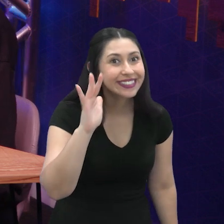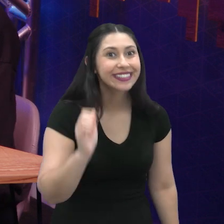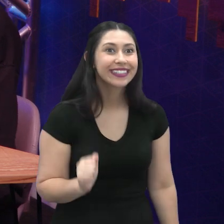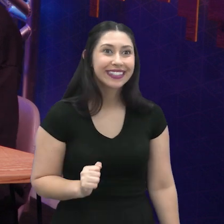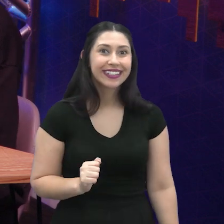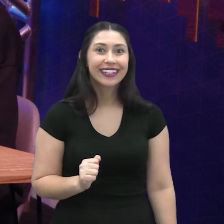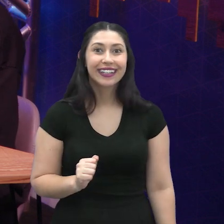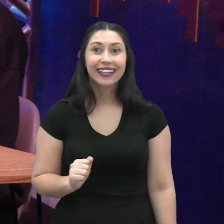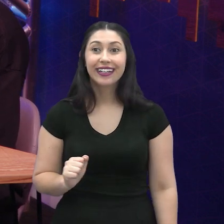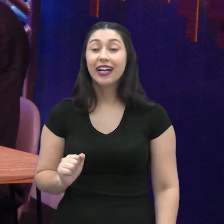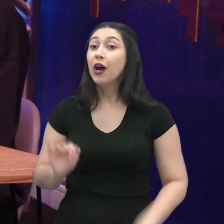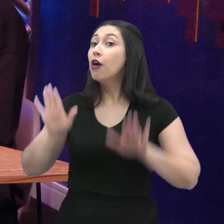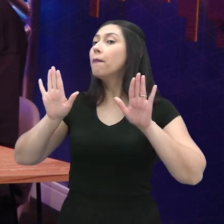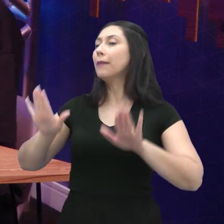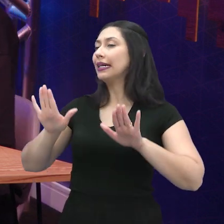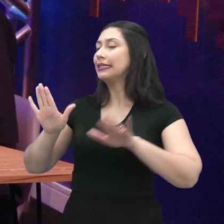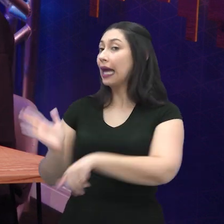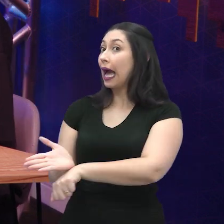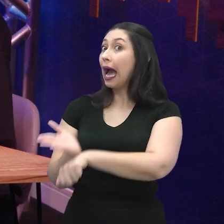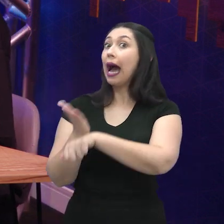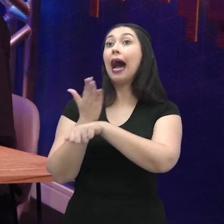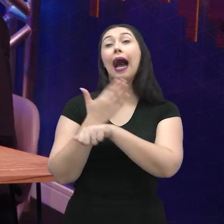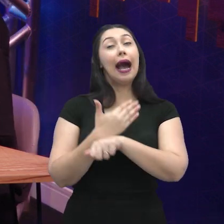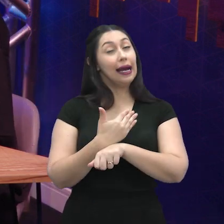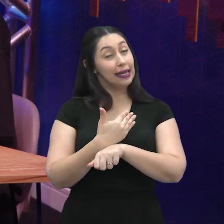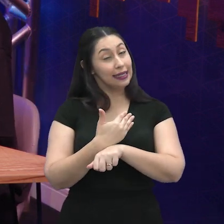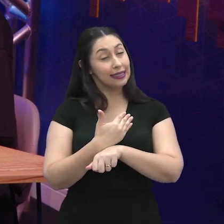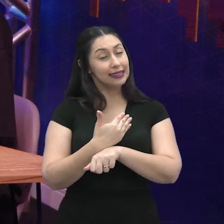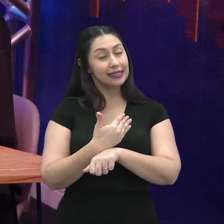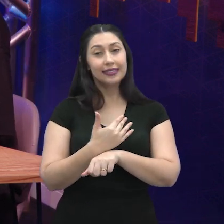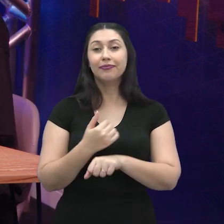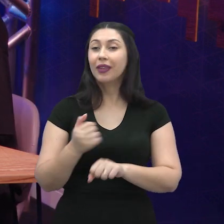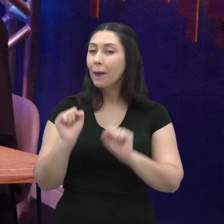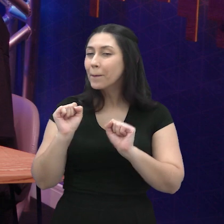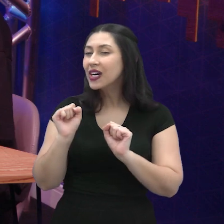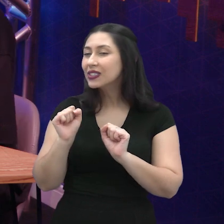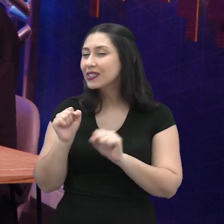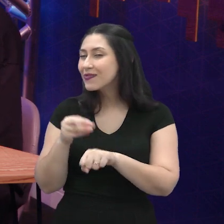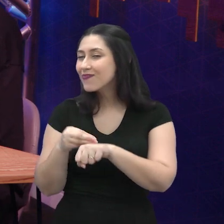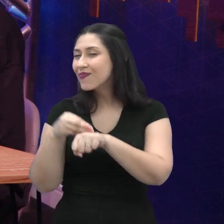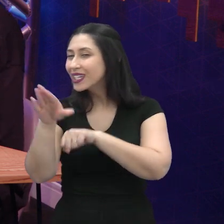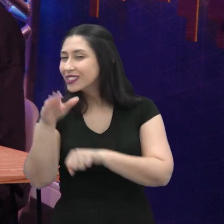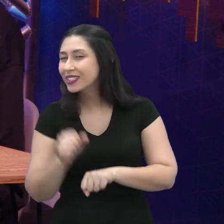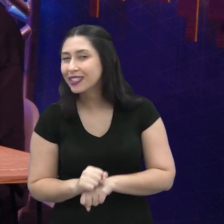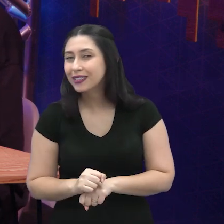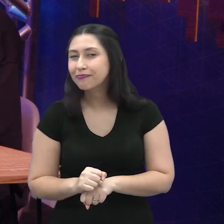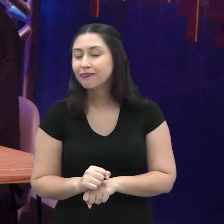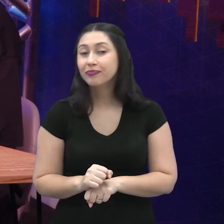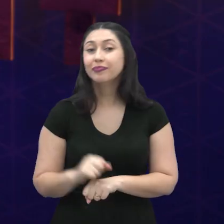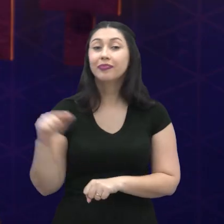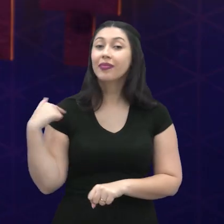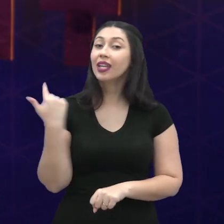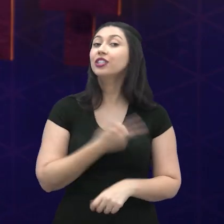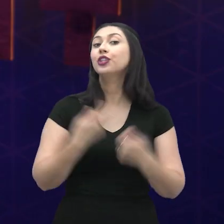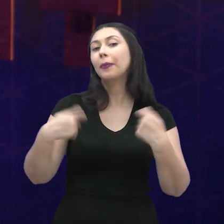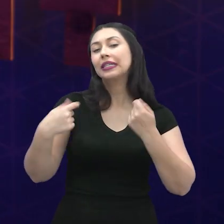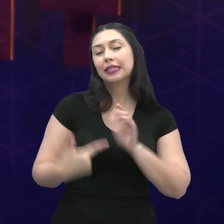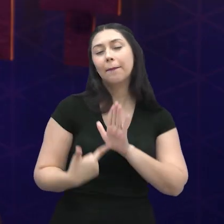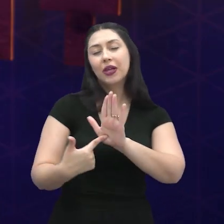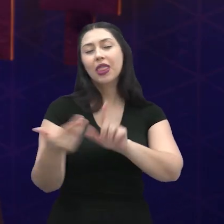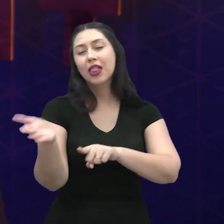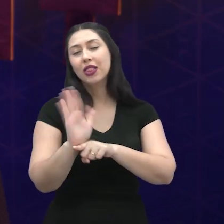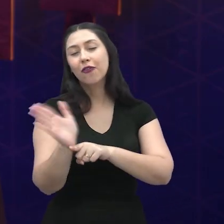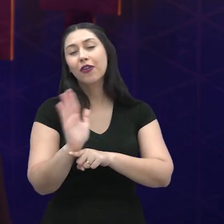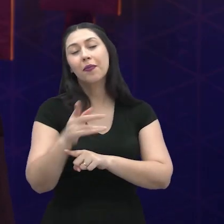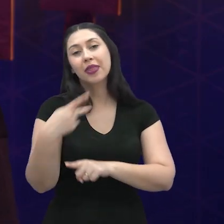pensou? Espero. Antes que aconteça o apocalipse zumbi e o fim do programa, posso deixar uma dica também? Pode, acho que a gente não pode deixar de